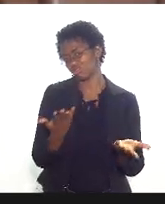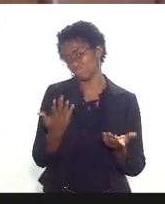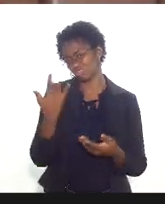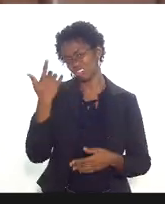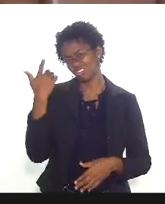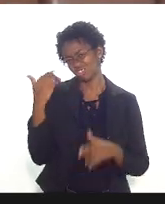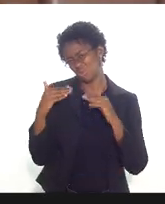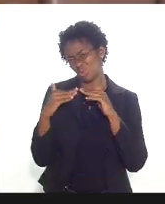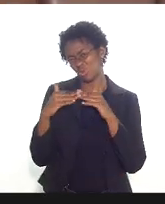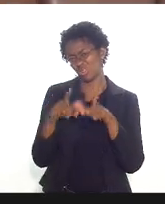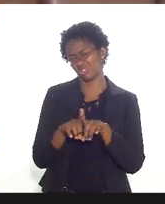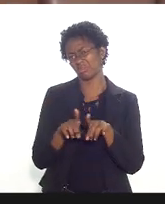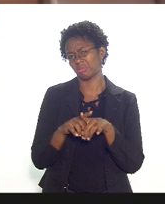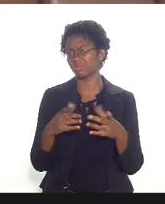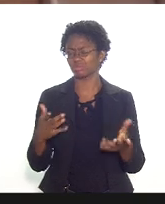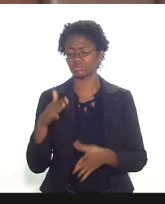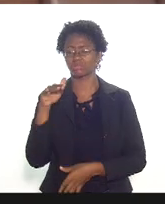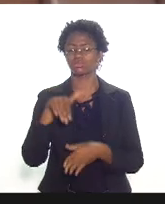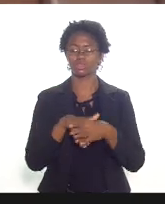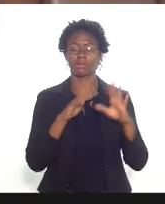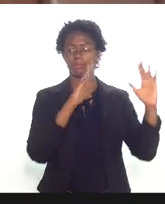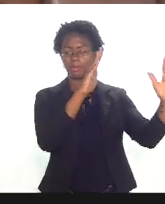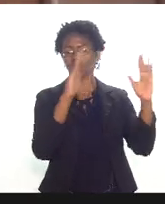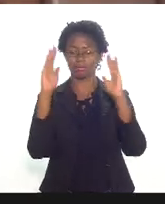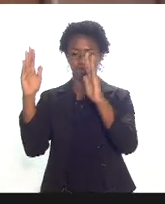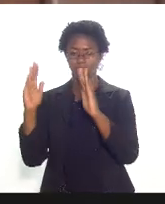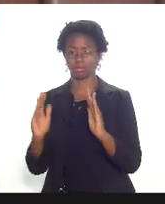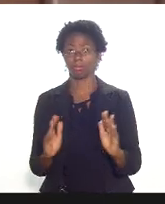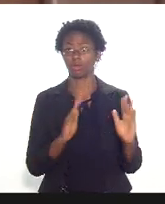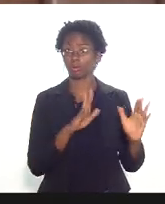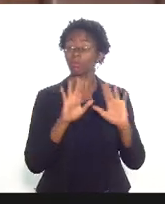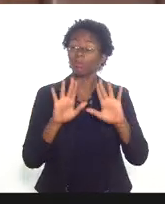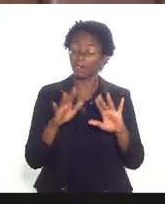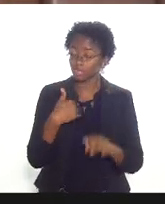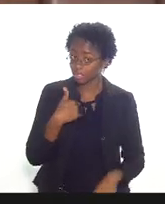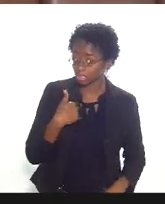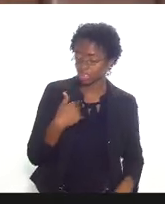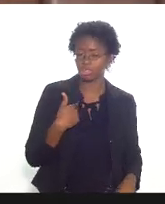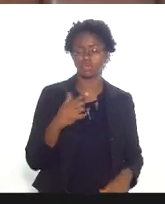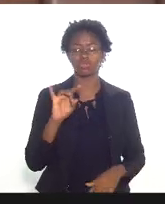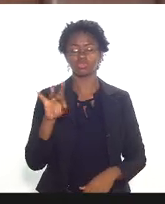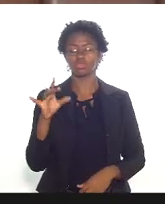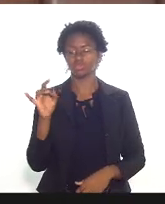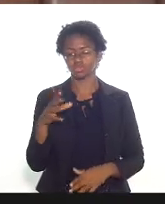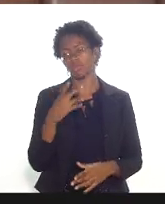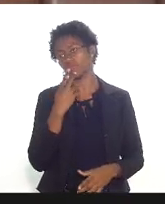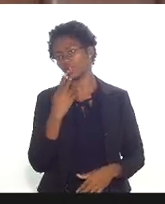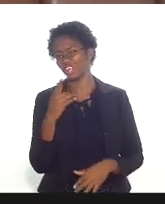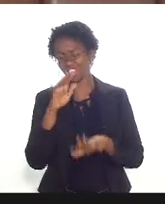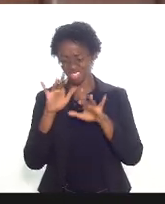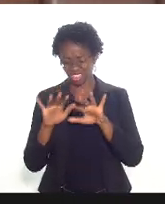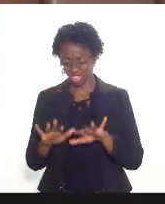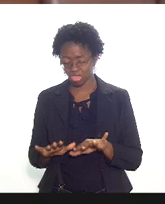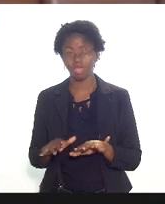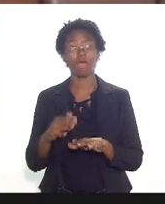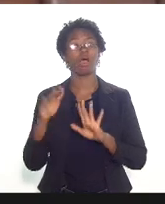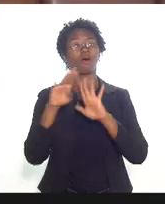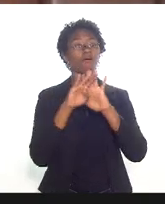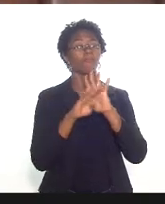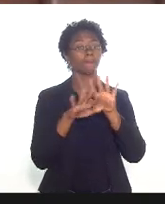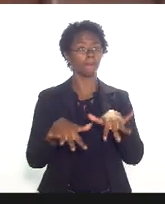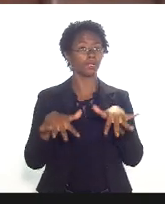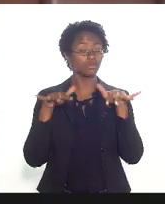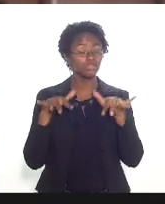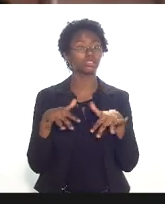relação a isso. Então, nós votamos em bloco. Eu só vou computar aqui quantas audiências são para a gente ter, embora